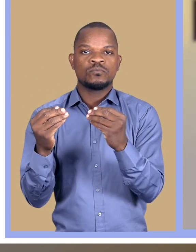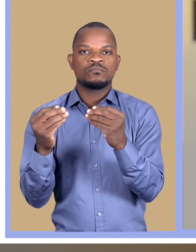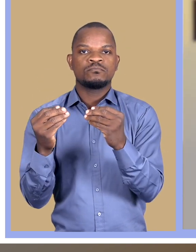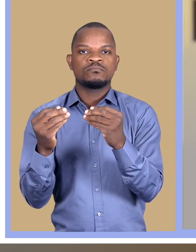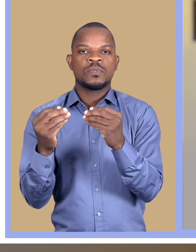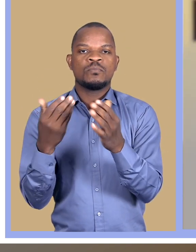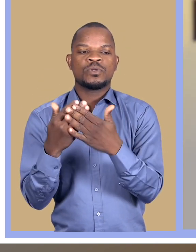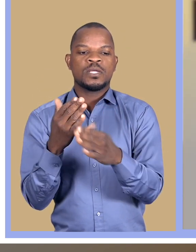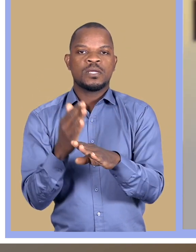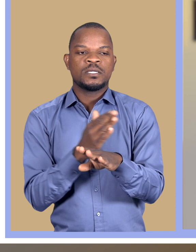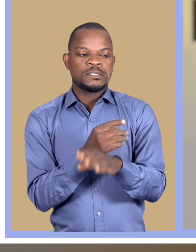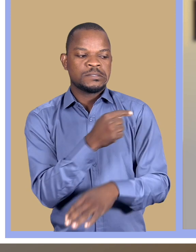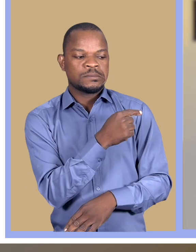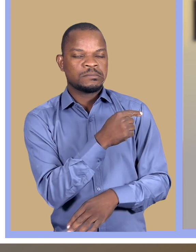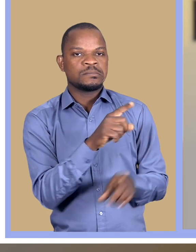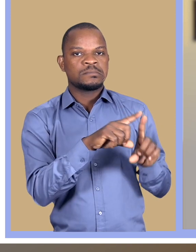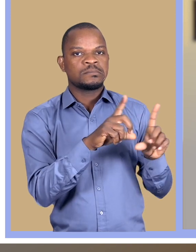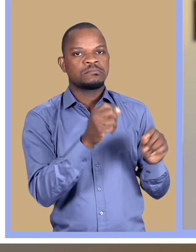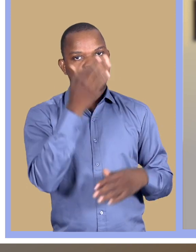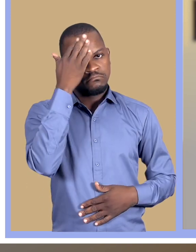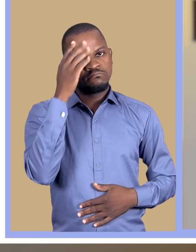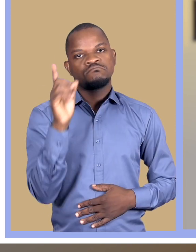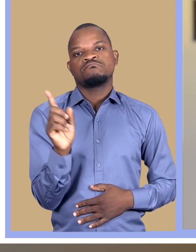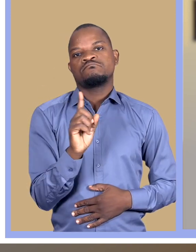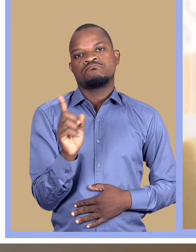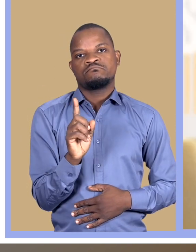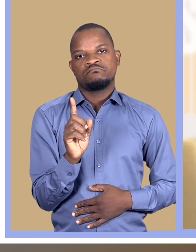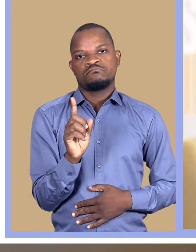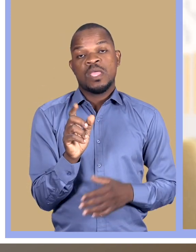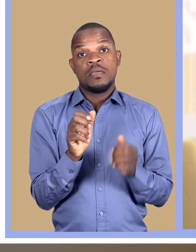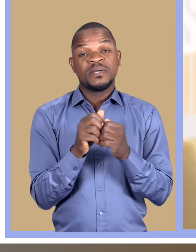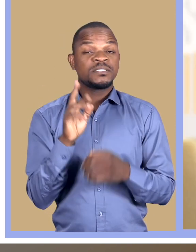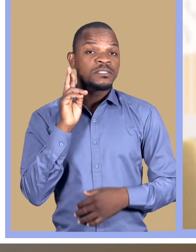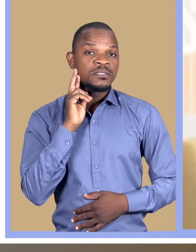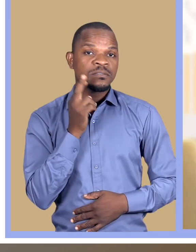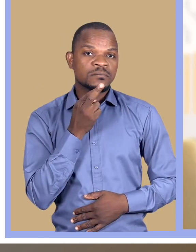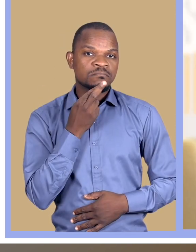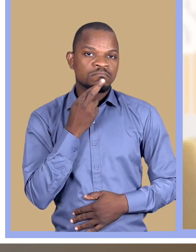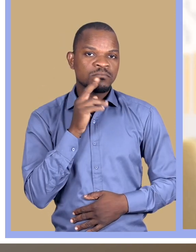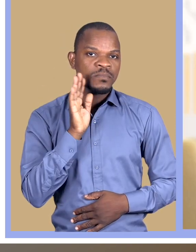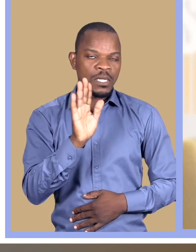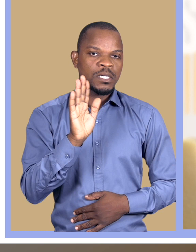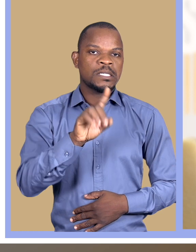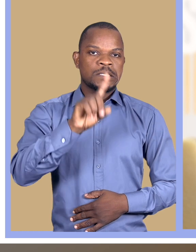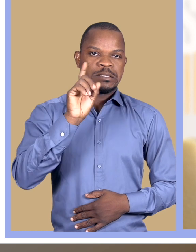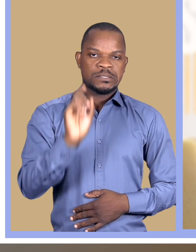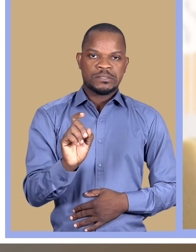consequência deste desconhecimento que nós temos. Sim, se quiser responder a tua pergunta em termos